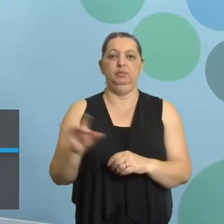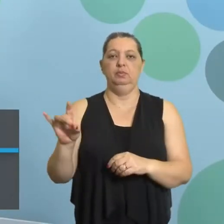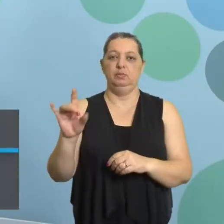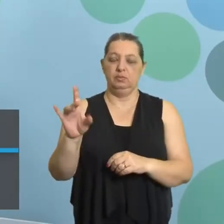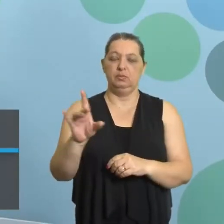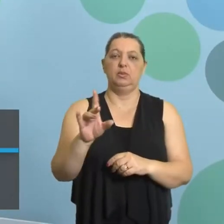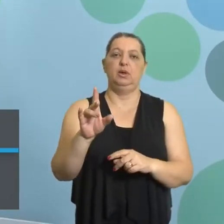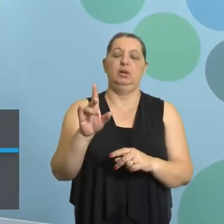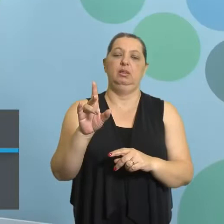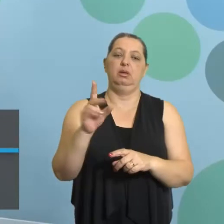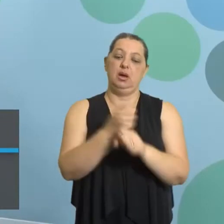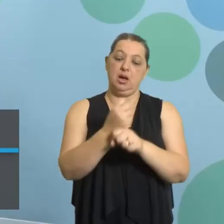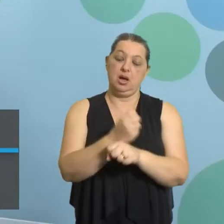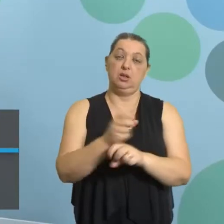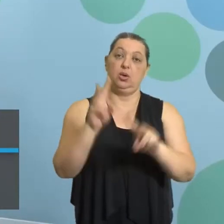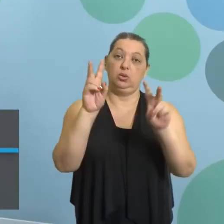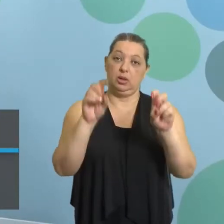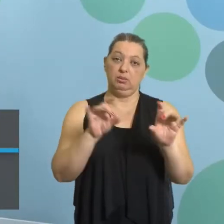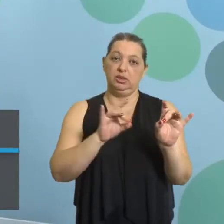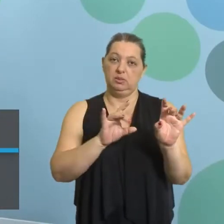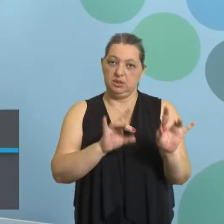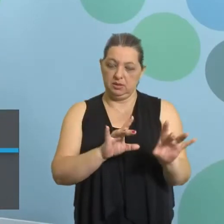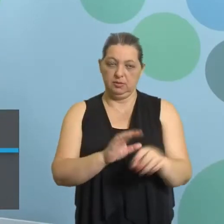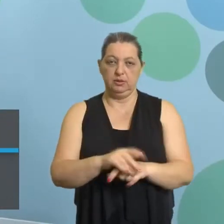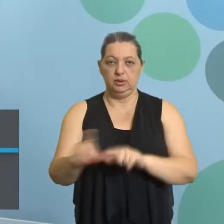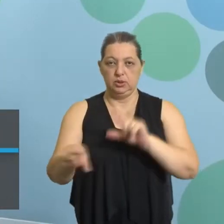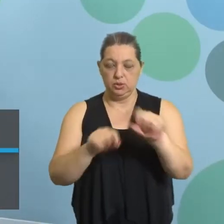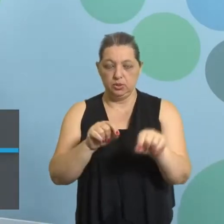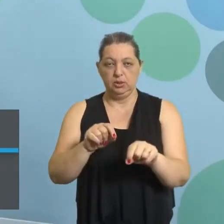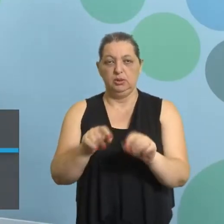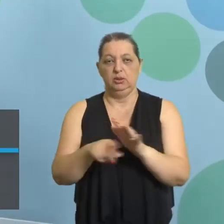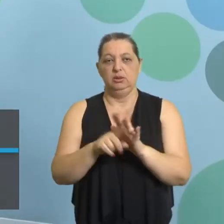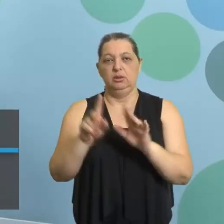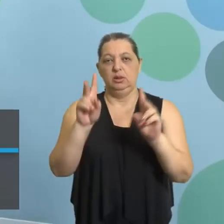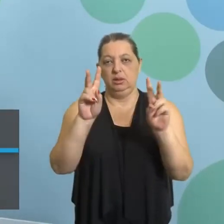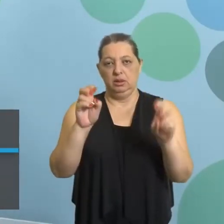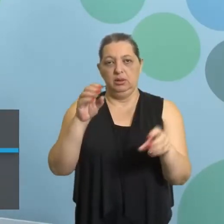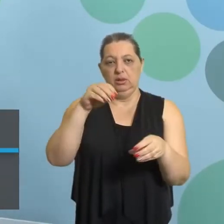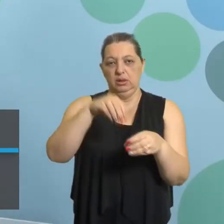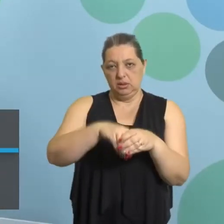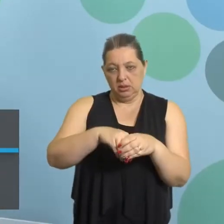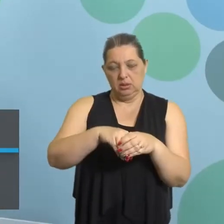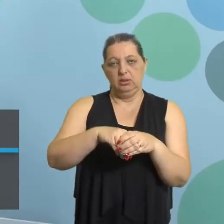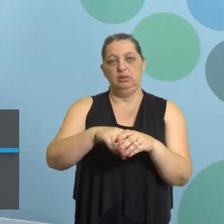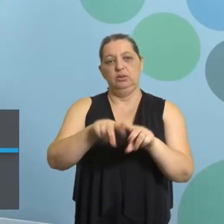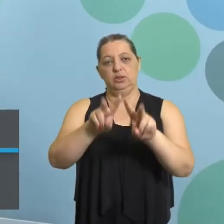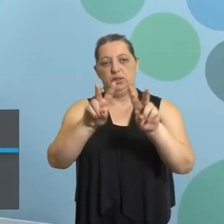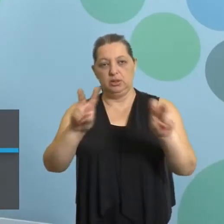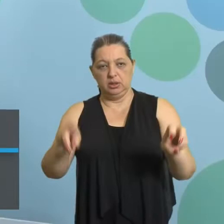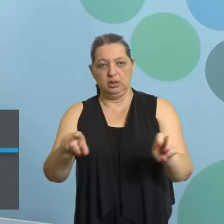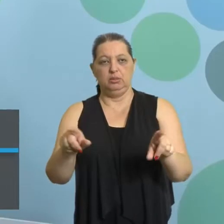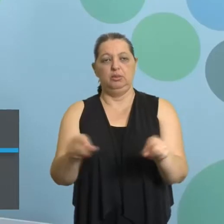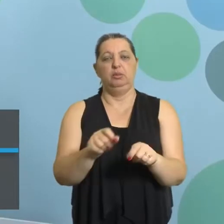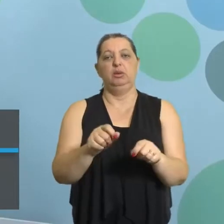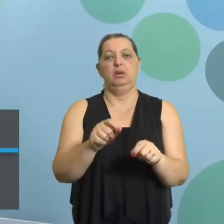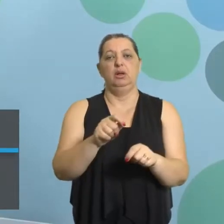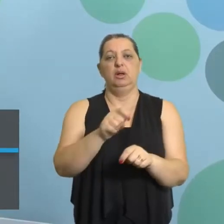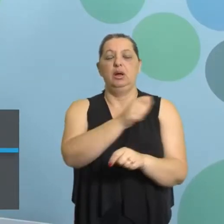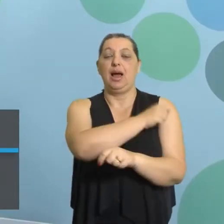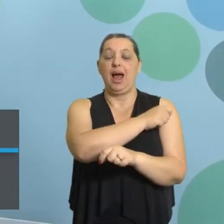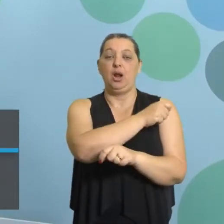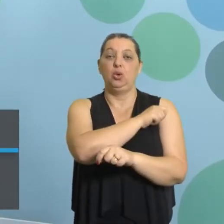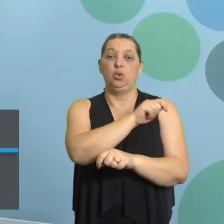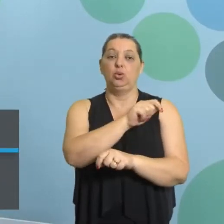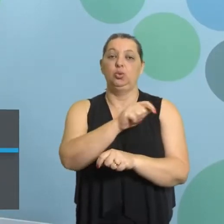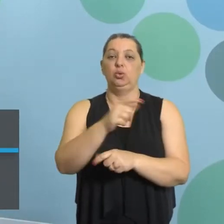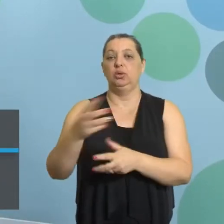ano era um tema específico que era escolhido E aí a tinham temas dentro do tema maior que os alunos recebiam os grupos eles